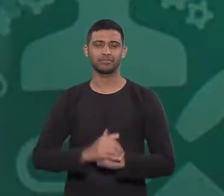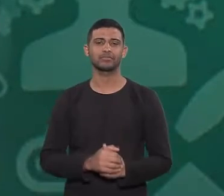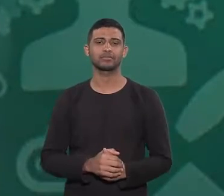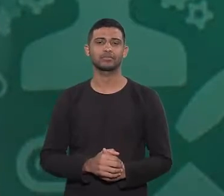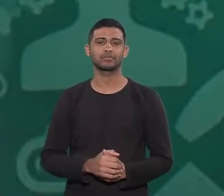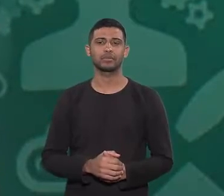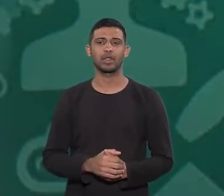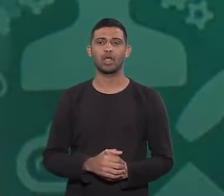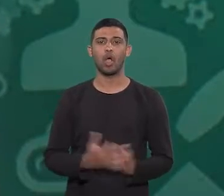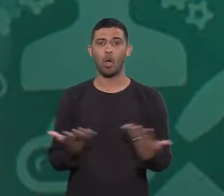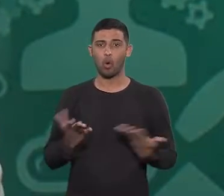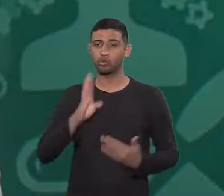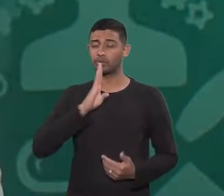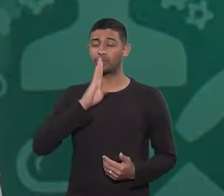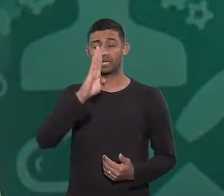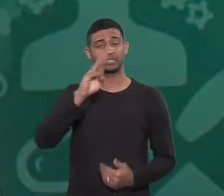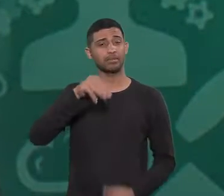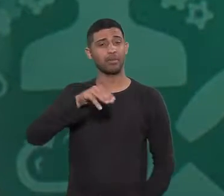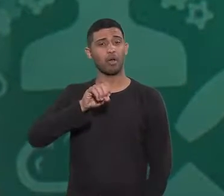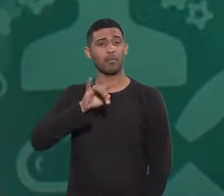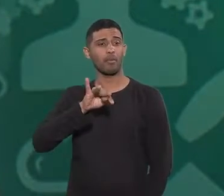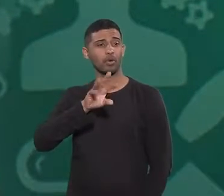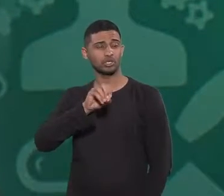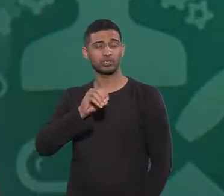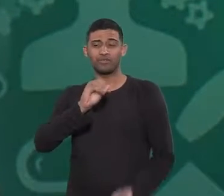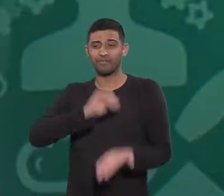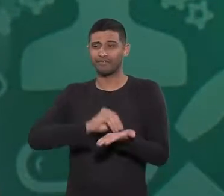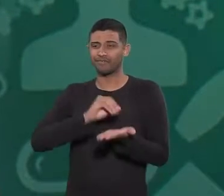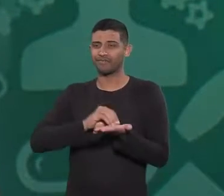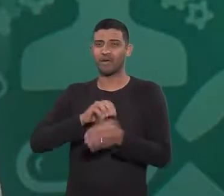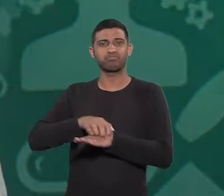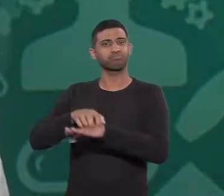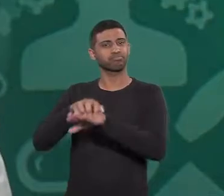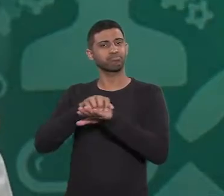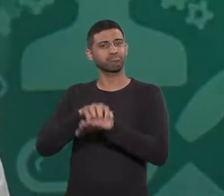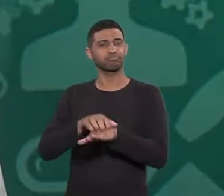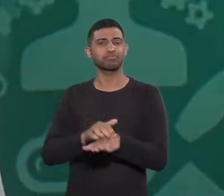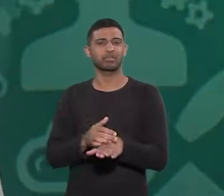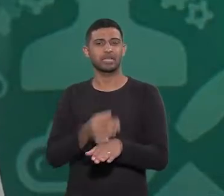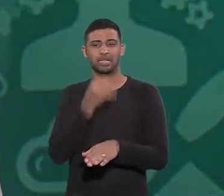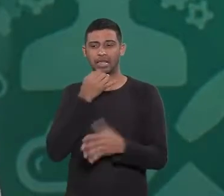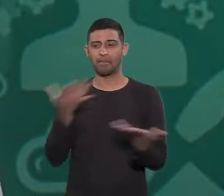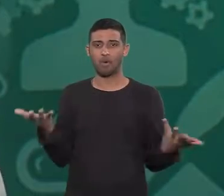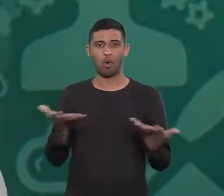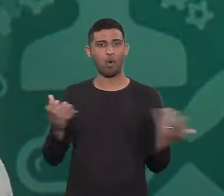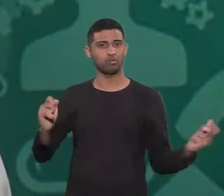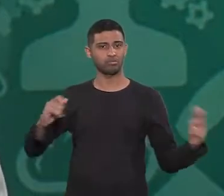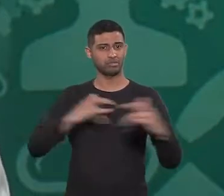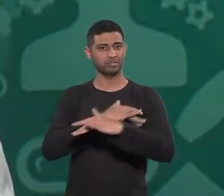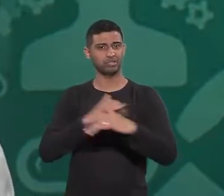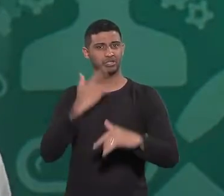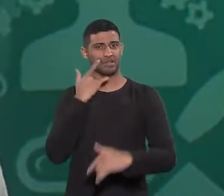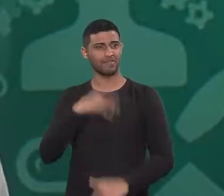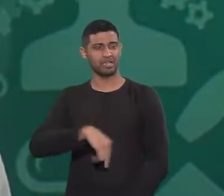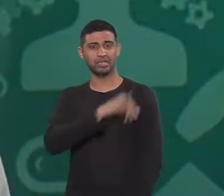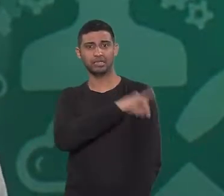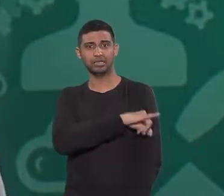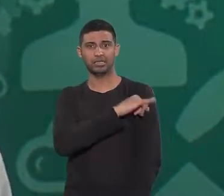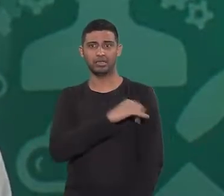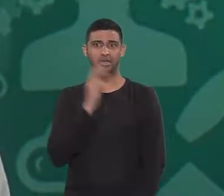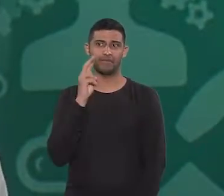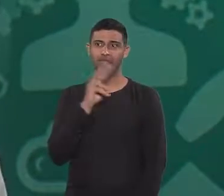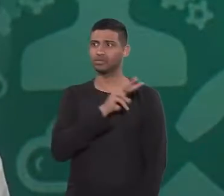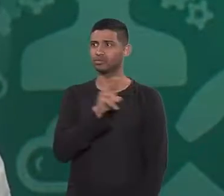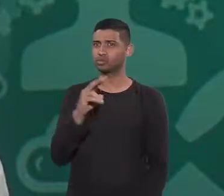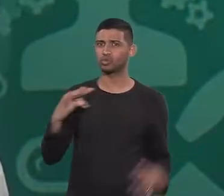um dos principais motivos de evasão hoje é a falta de mobilidade. A gente vive numa cidade, numa região metropolitana e